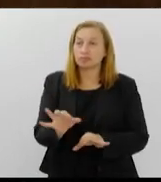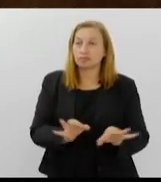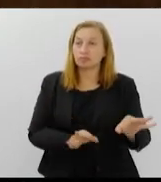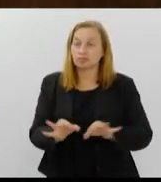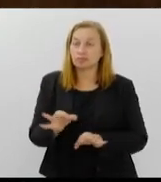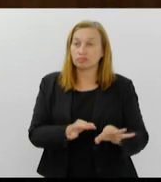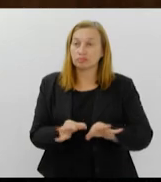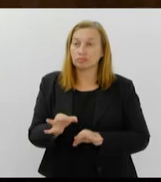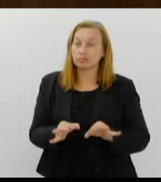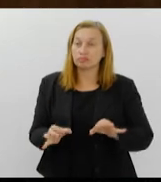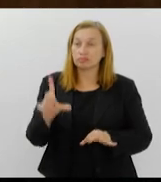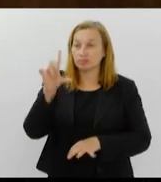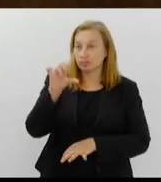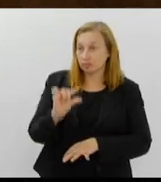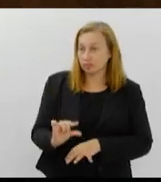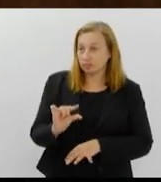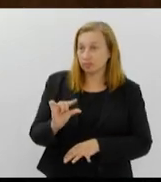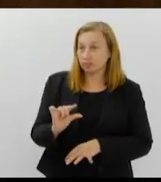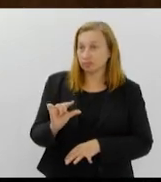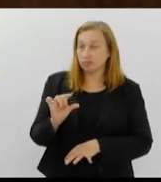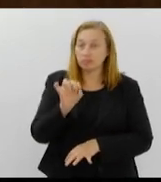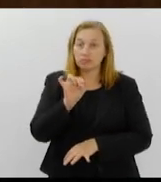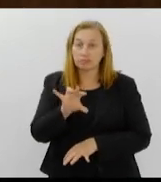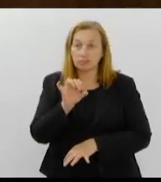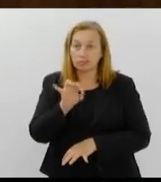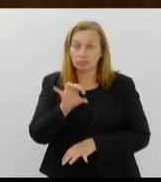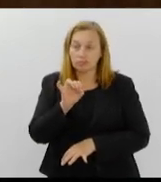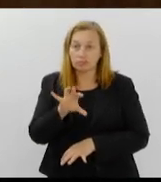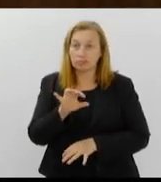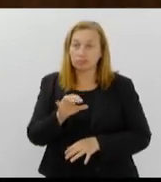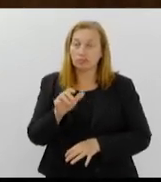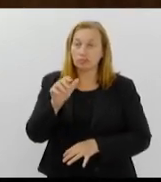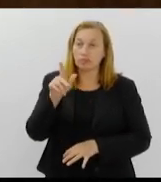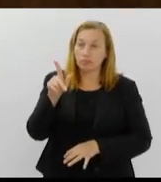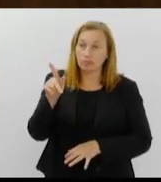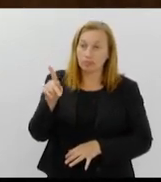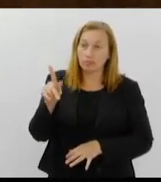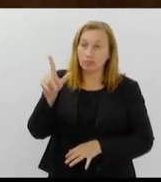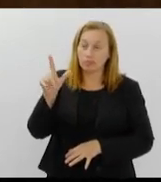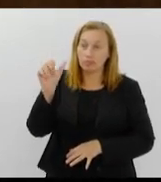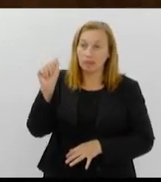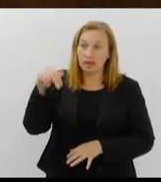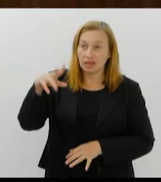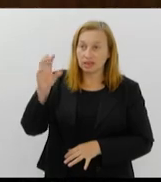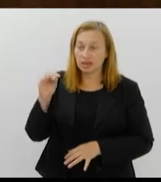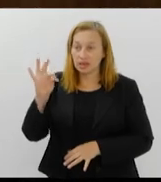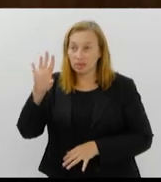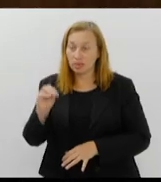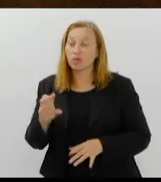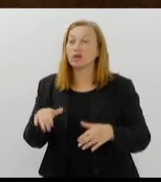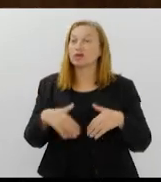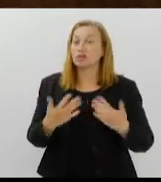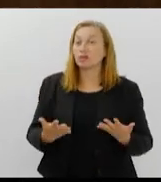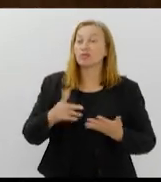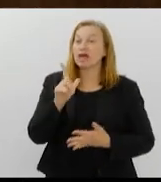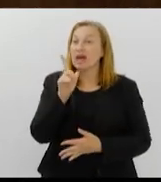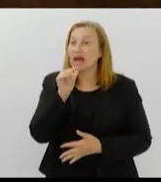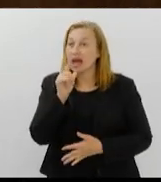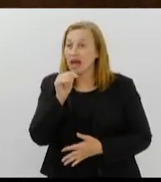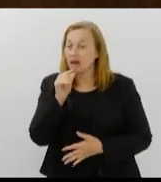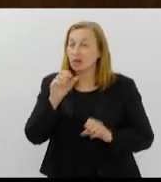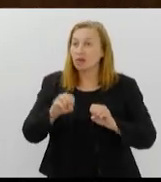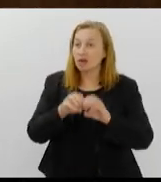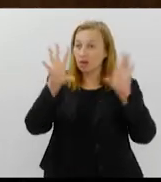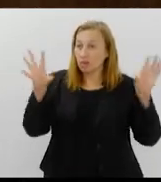de Redução de Agrotóxicos, o Planapo. Ou seja, agroecologia e